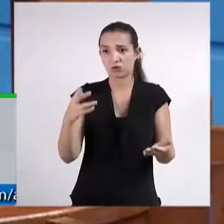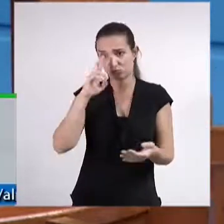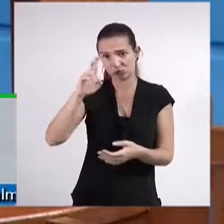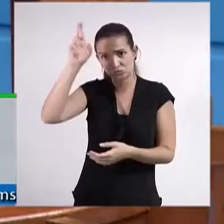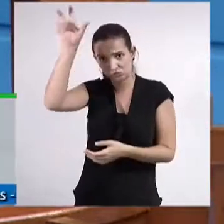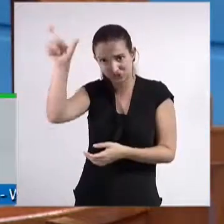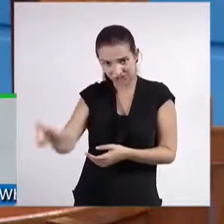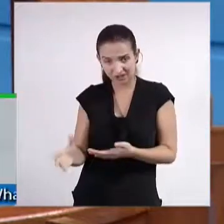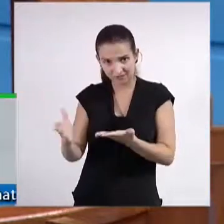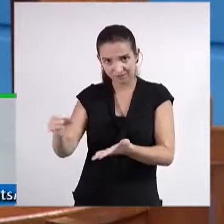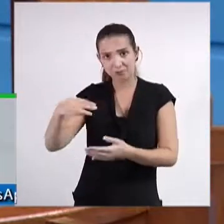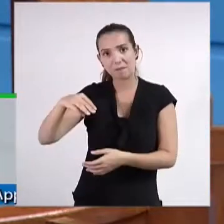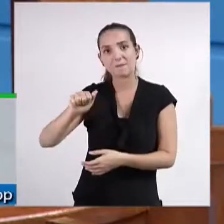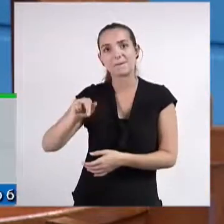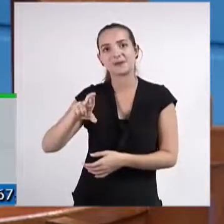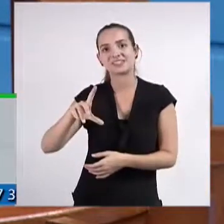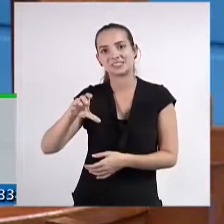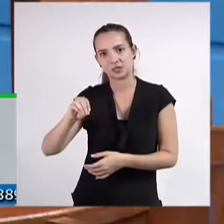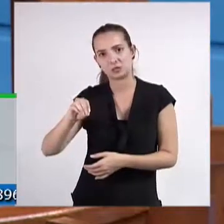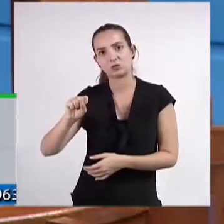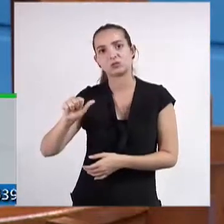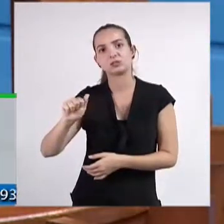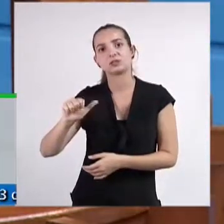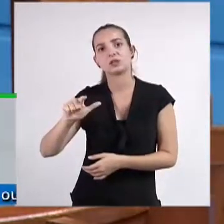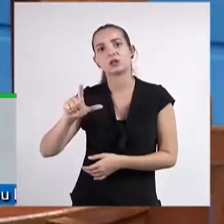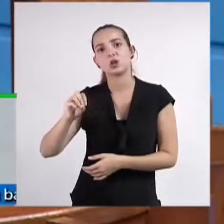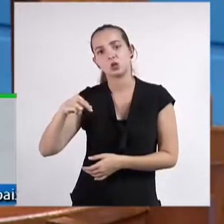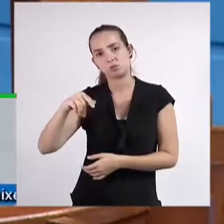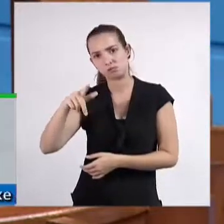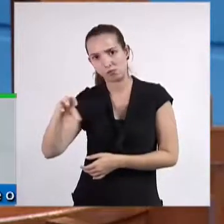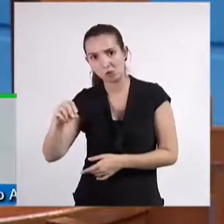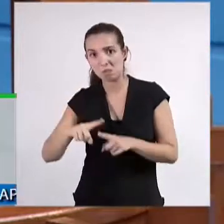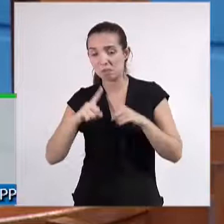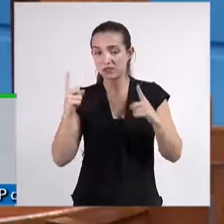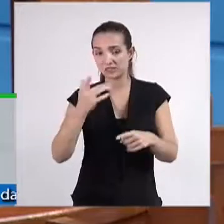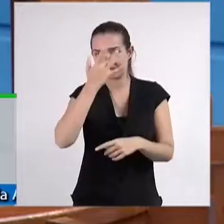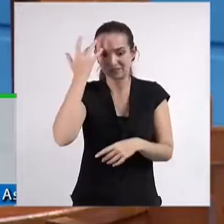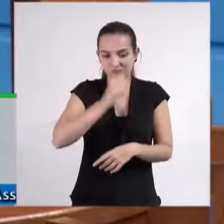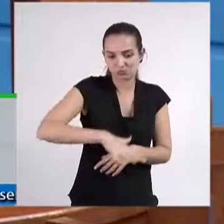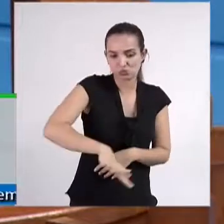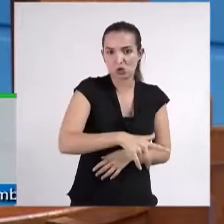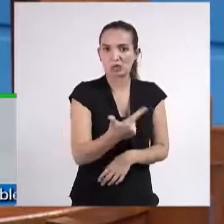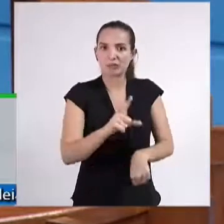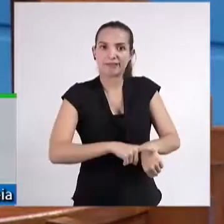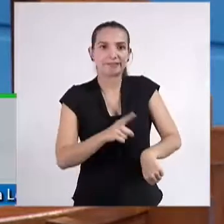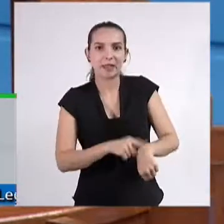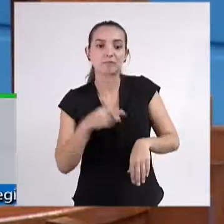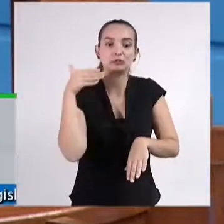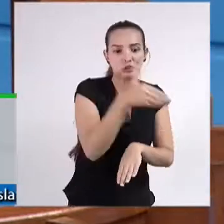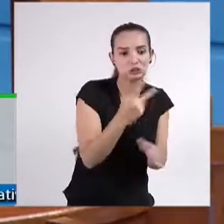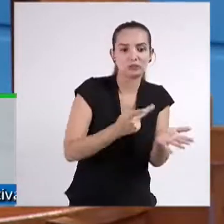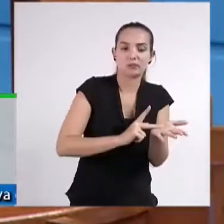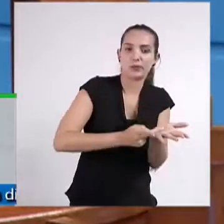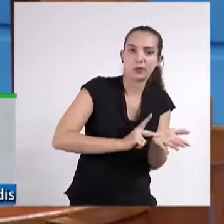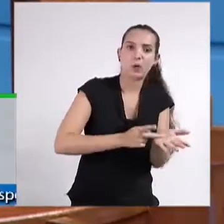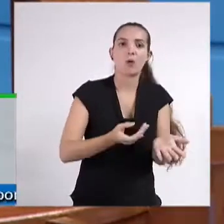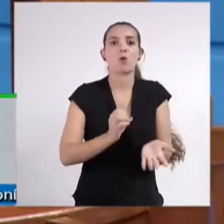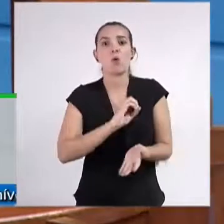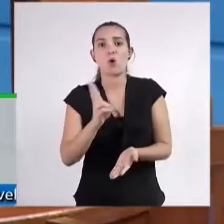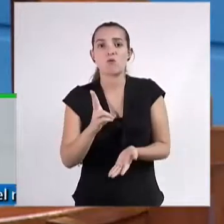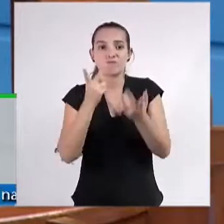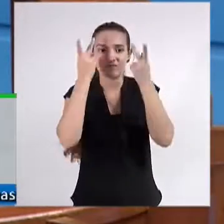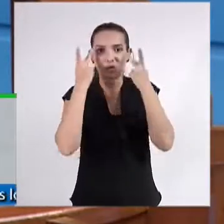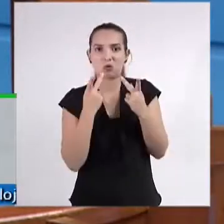Marcelo Salomão, mas as pessoas não têm tempo ou as pessoas não querem se expor, e nós, deputados estaduais, é que temos